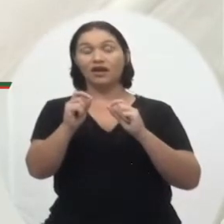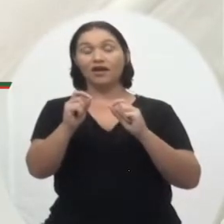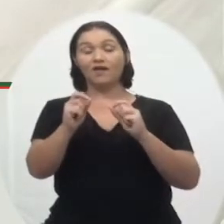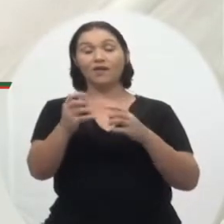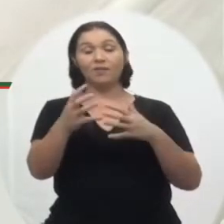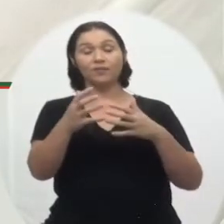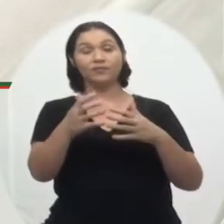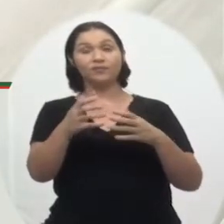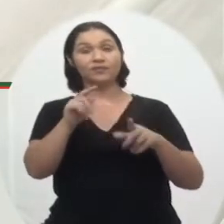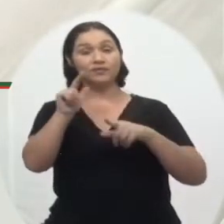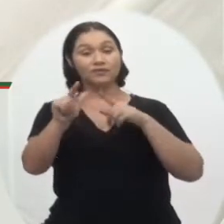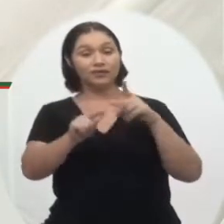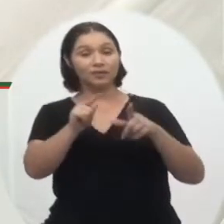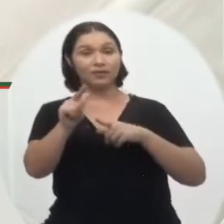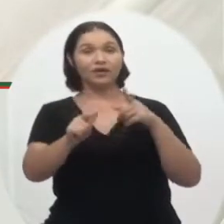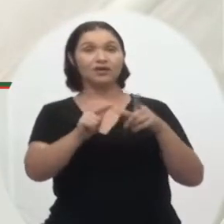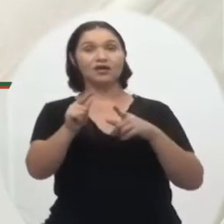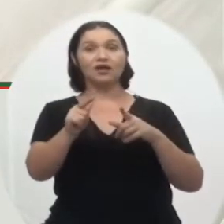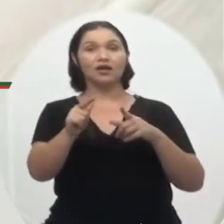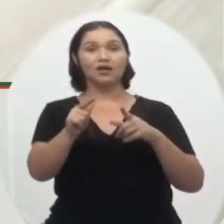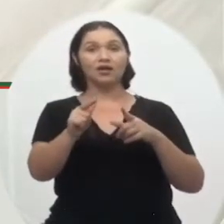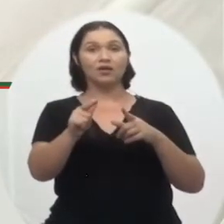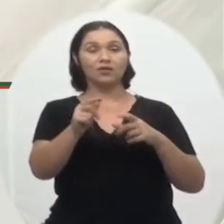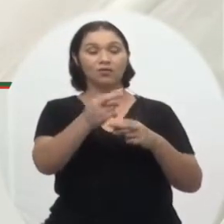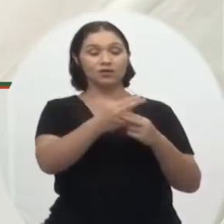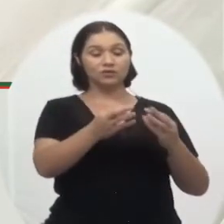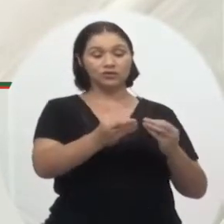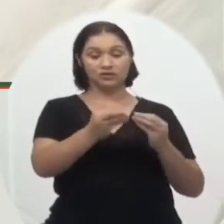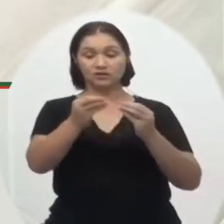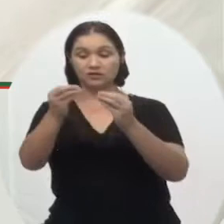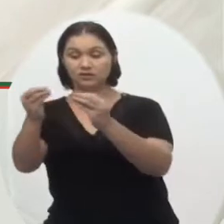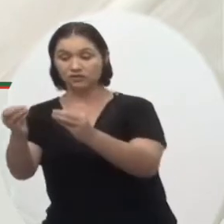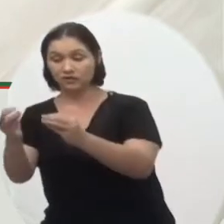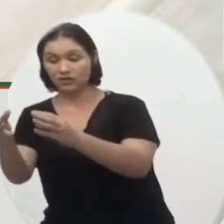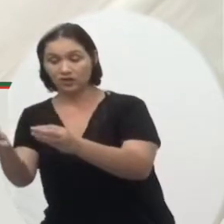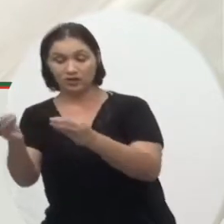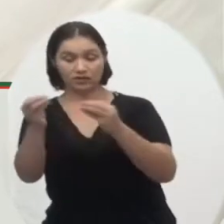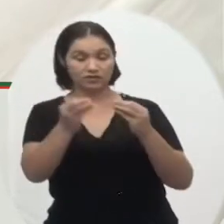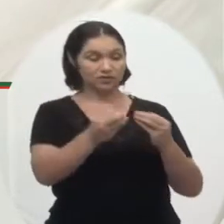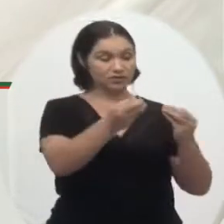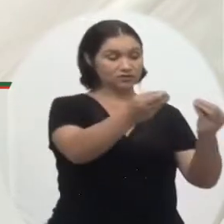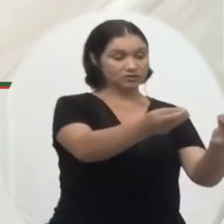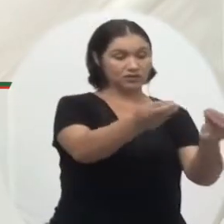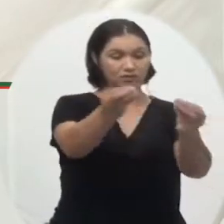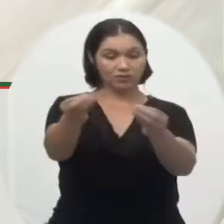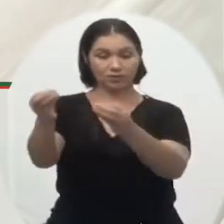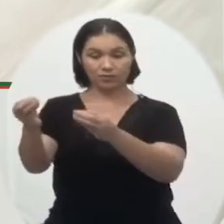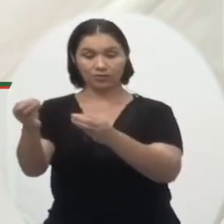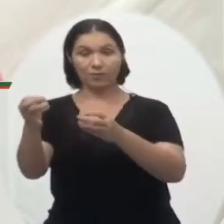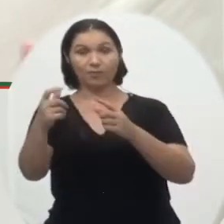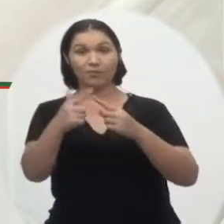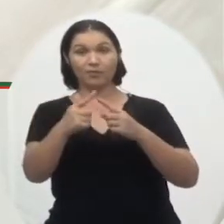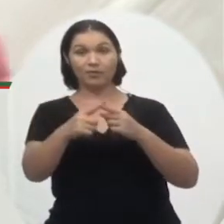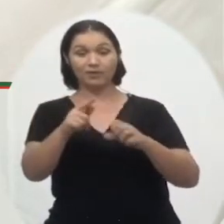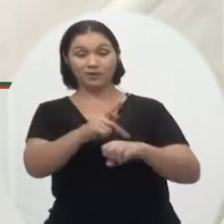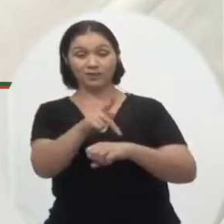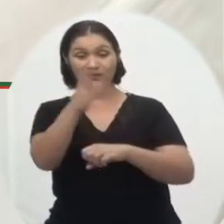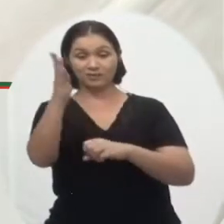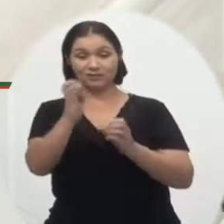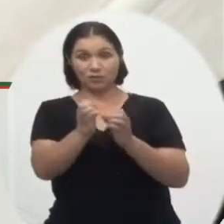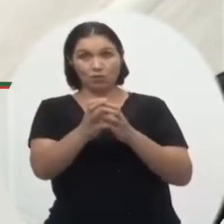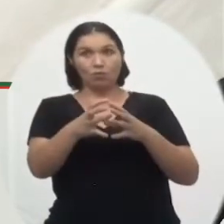nós penamos para manter essas unidades em praticamente todo o território nacional. E quando lá, por questão